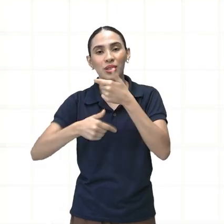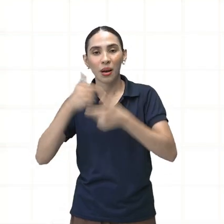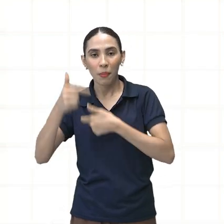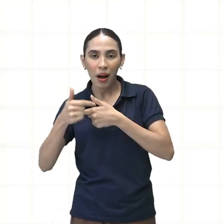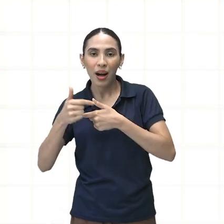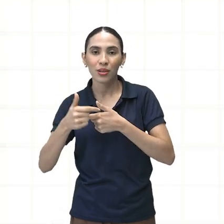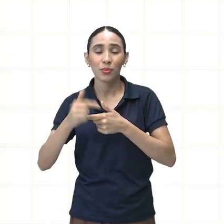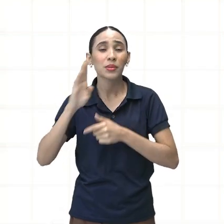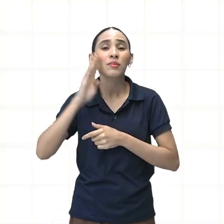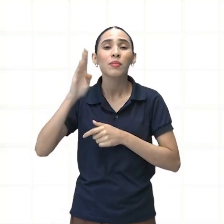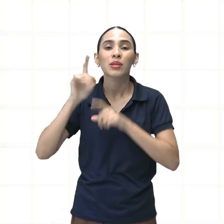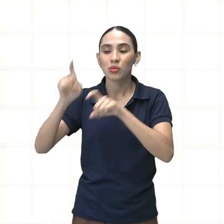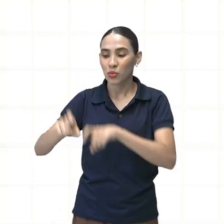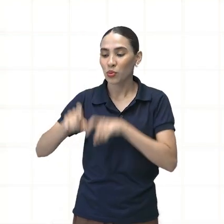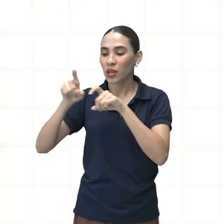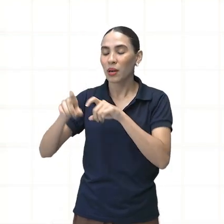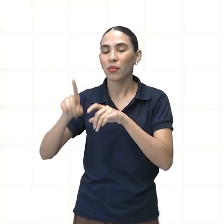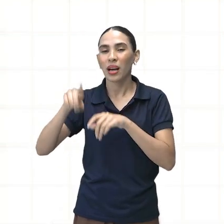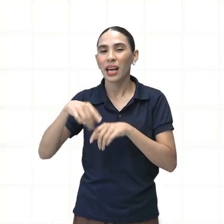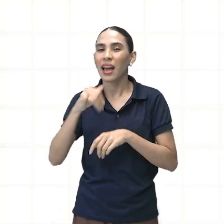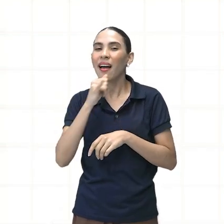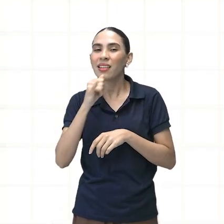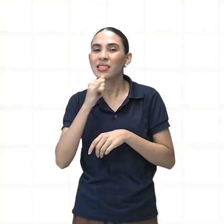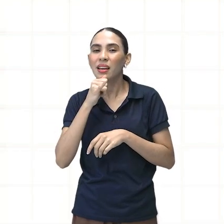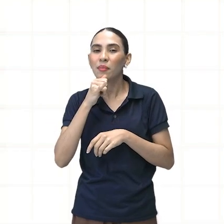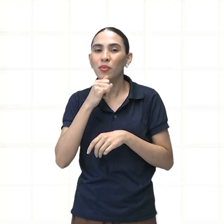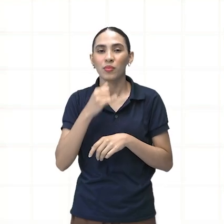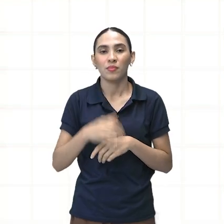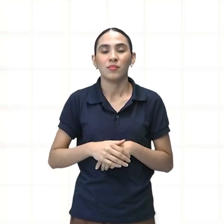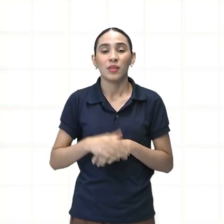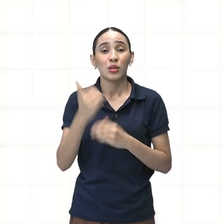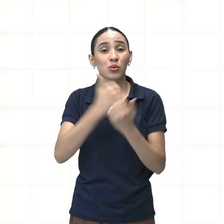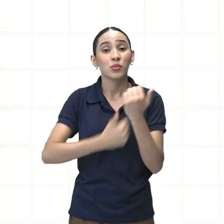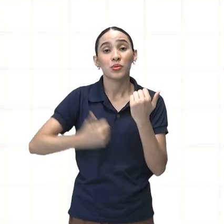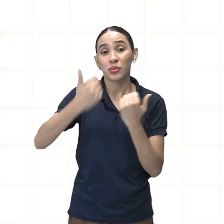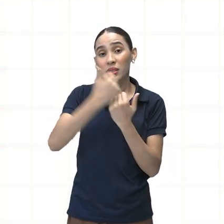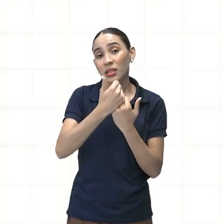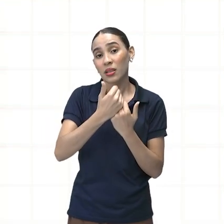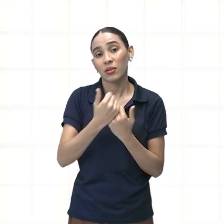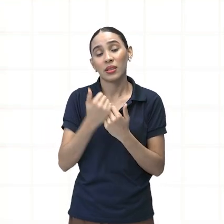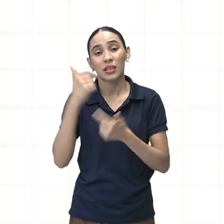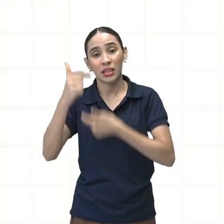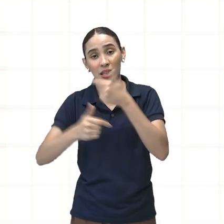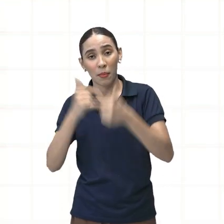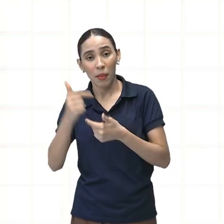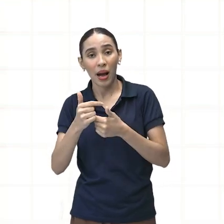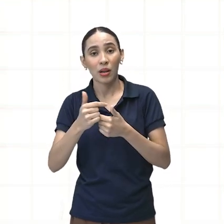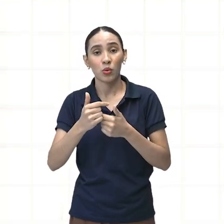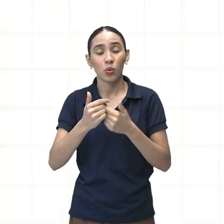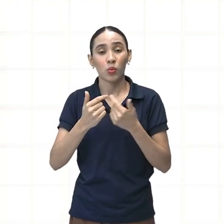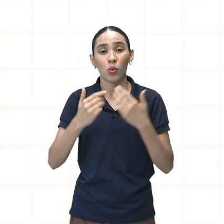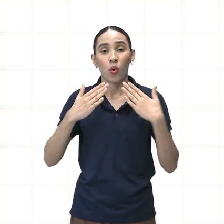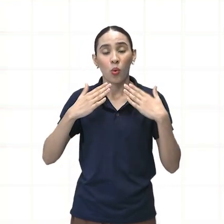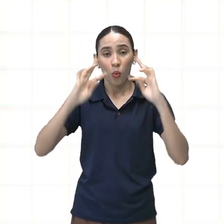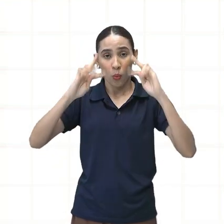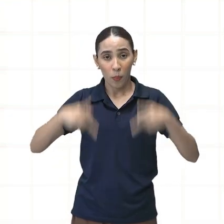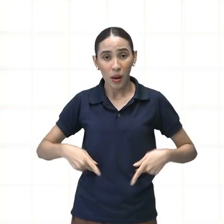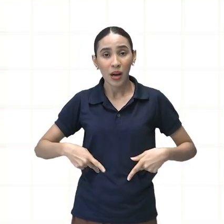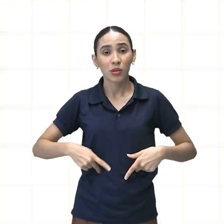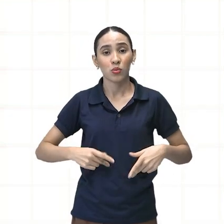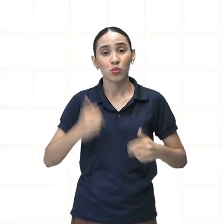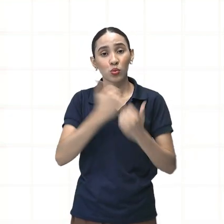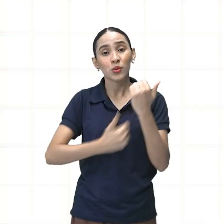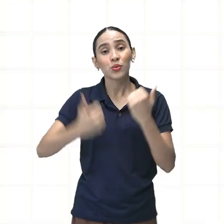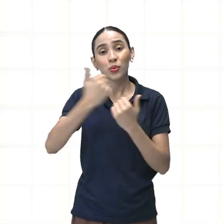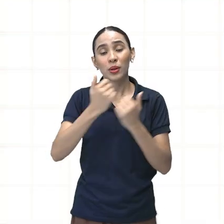desemprego estrutural é aquele desemprego ocasionado pela substituição do trabalho humano pelas máquinas. Aqui